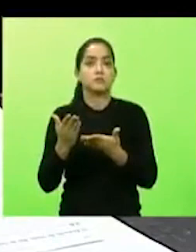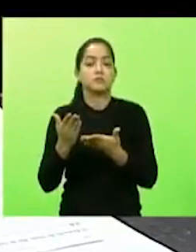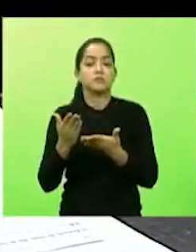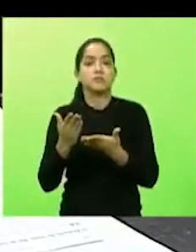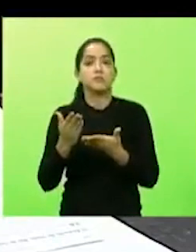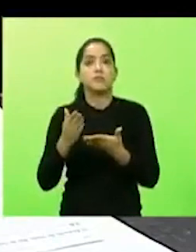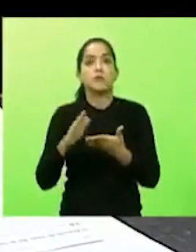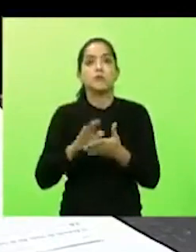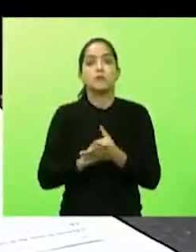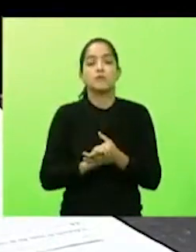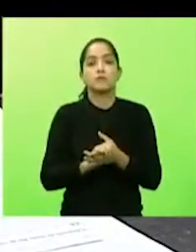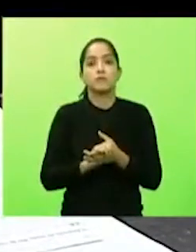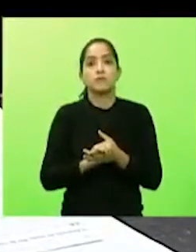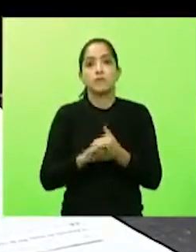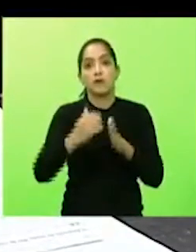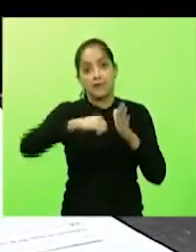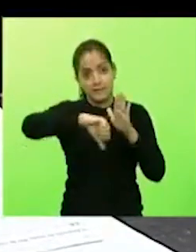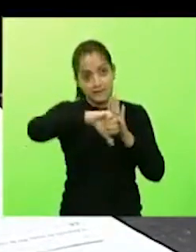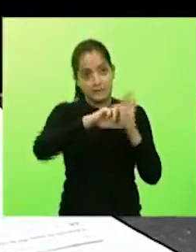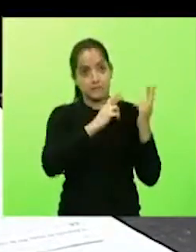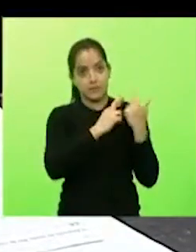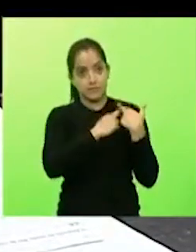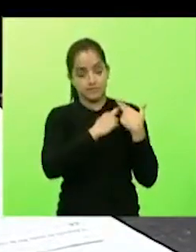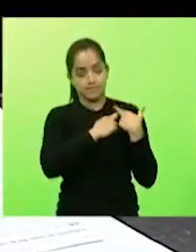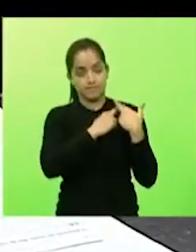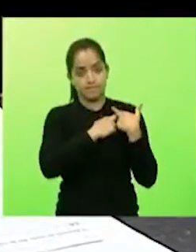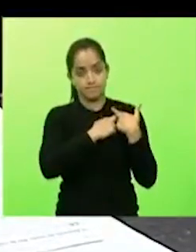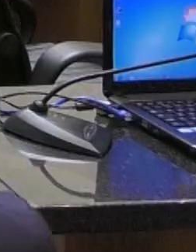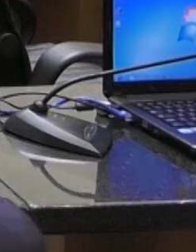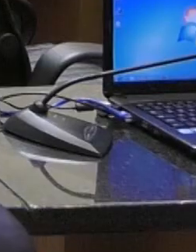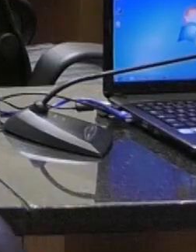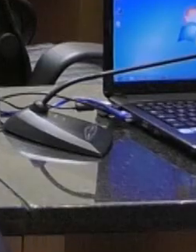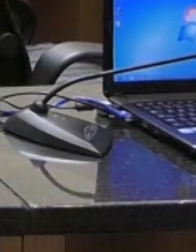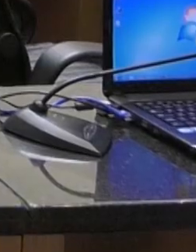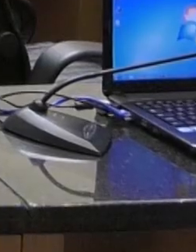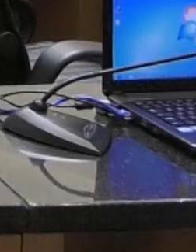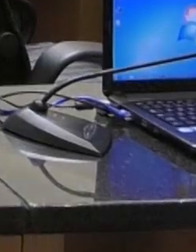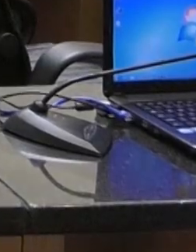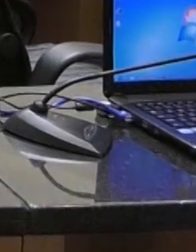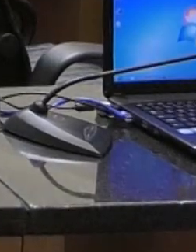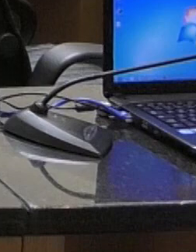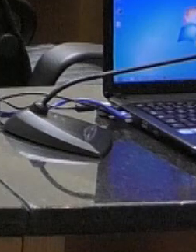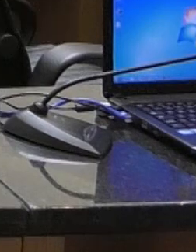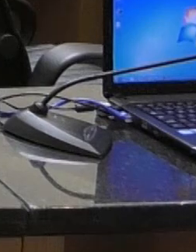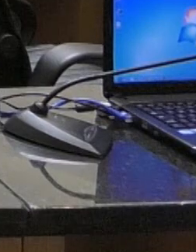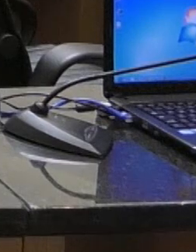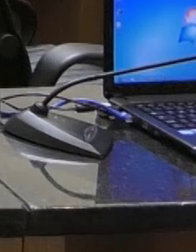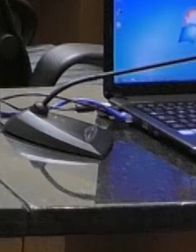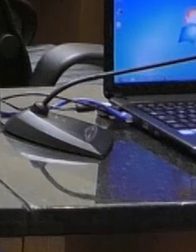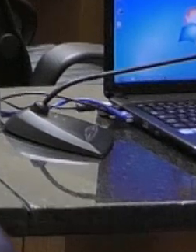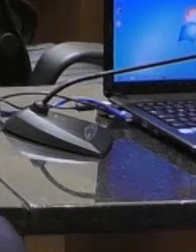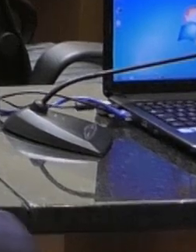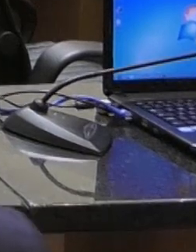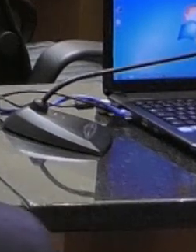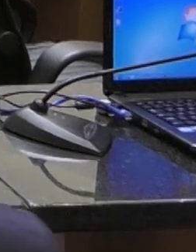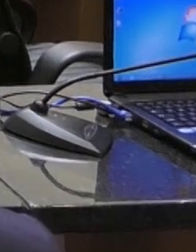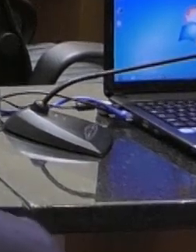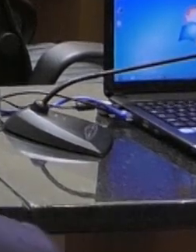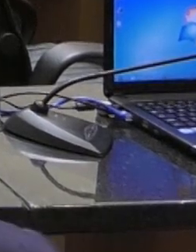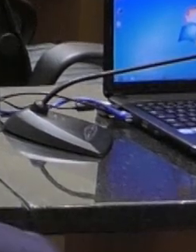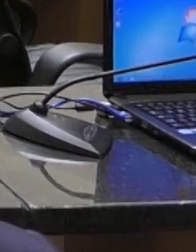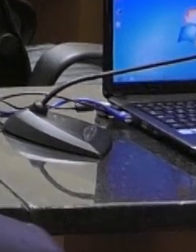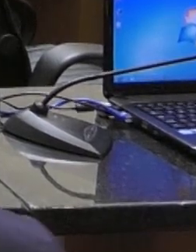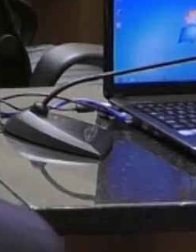um eventual crime de responsabilidade por perda de mandato. Agora, com a aprovação da continuidade da instauração